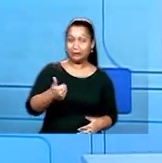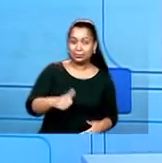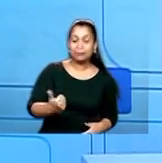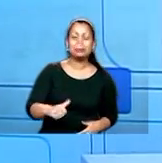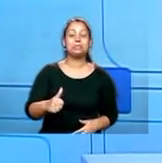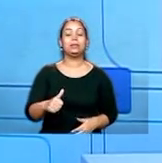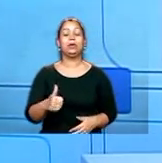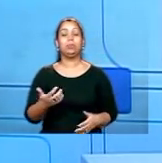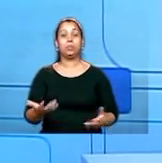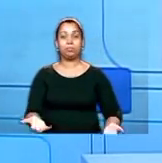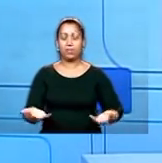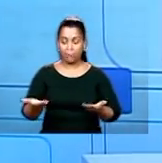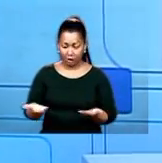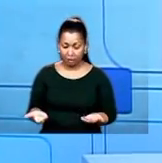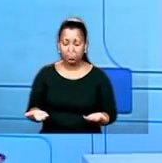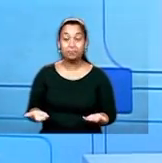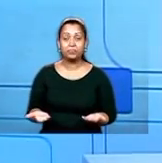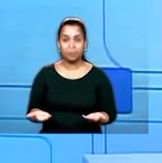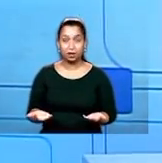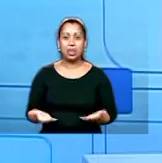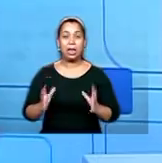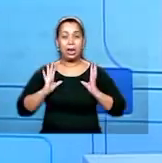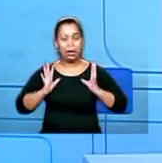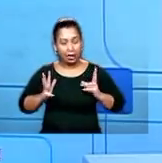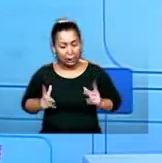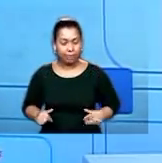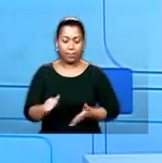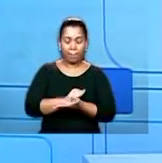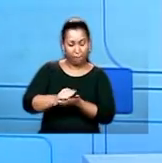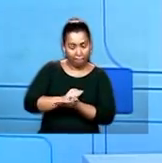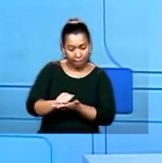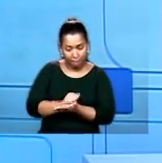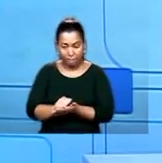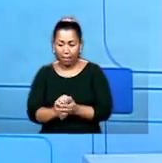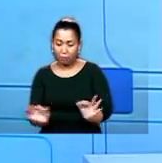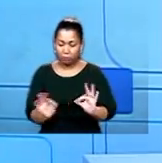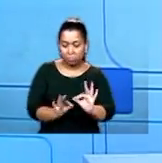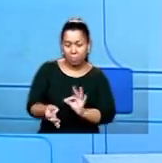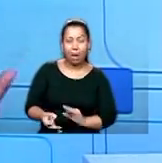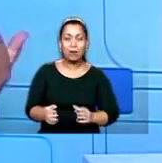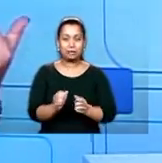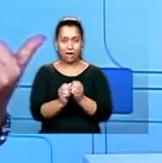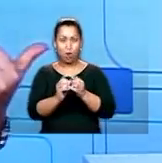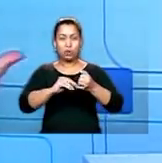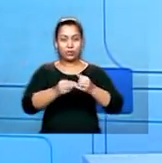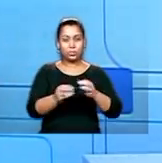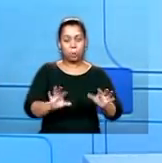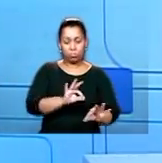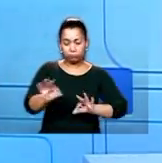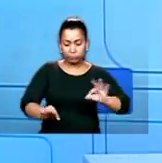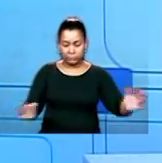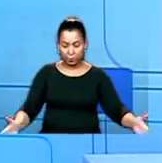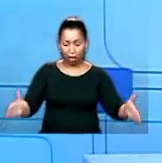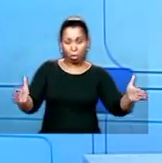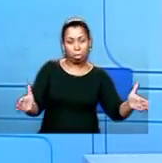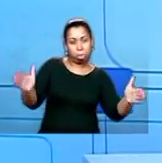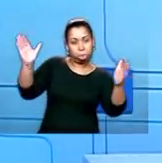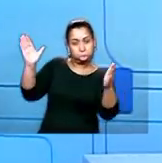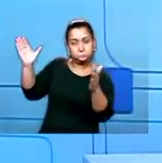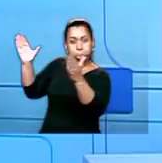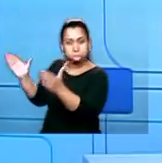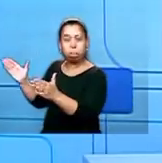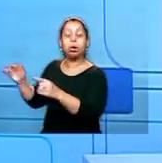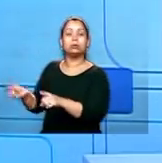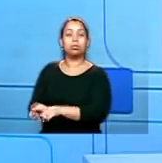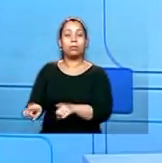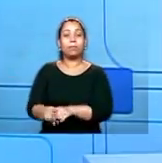gente pega o líquido, higieniza, embala, monta cestas. Aí uma parte pode ir para processamento, para a